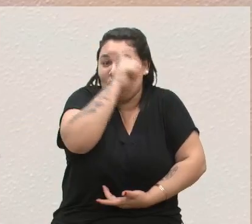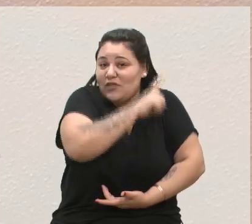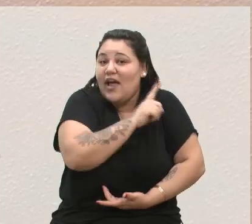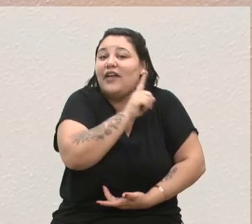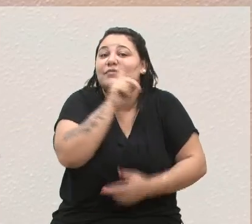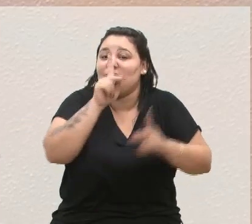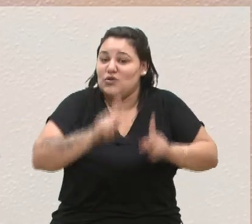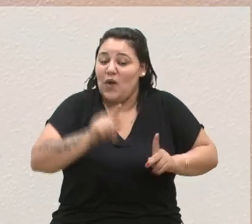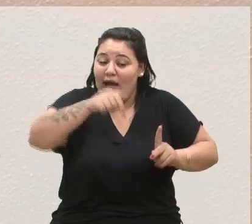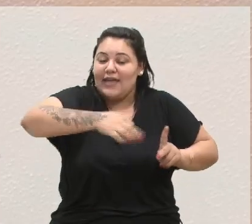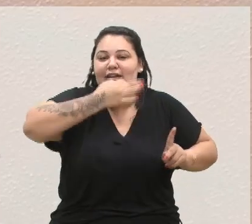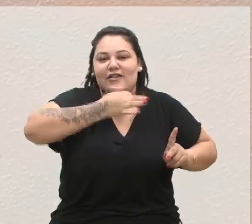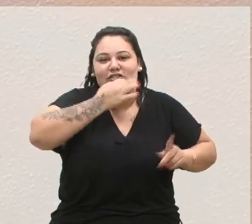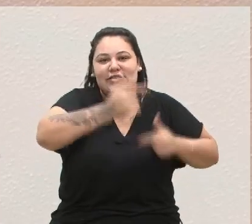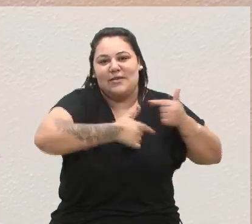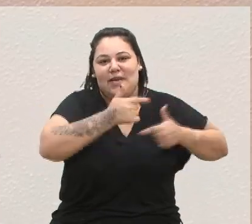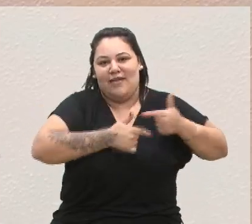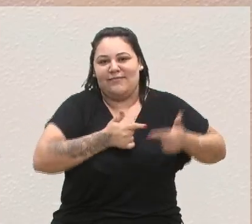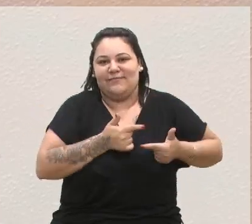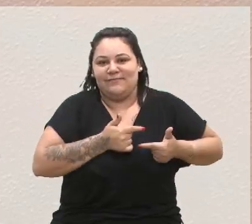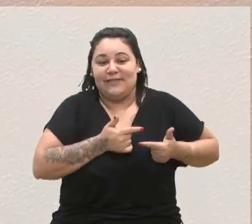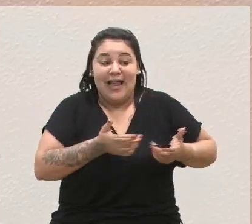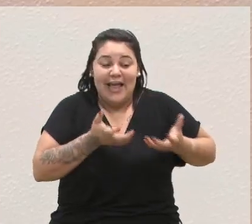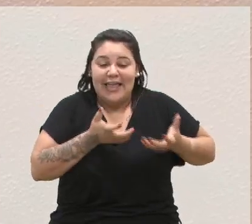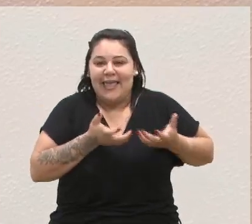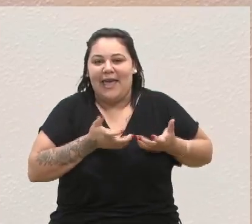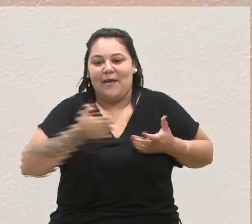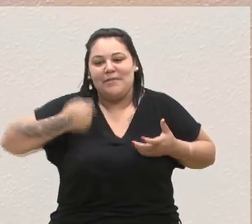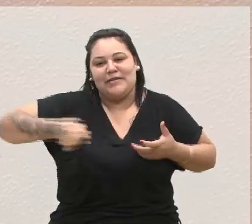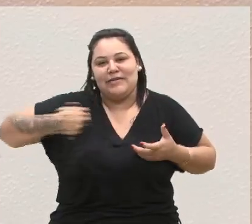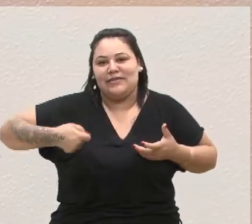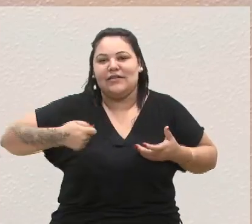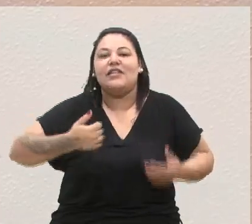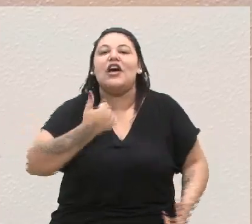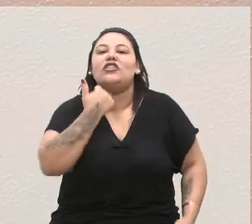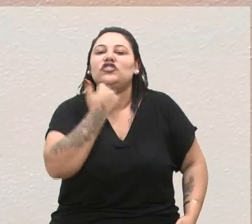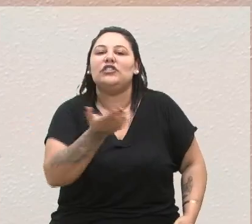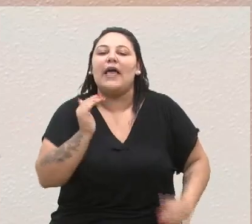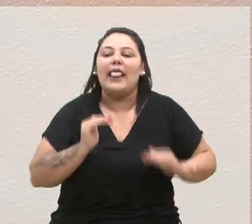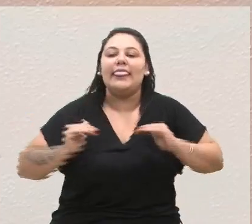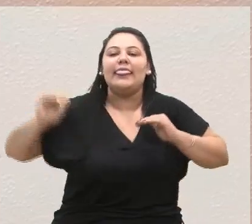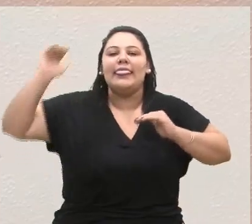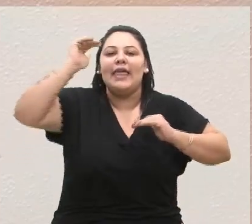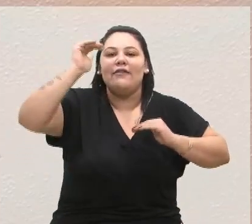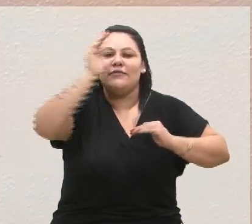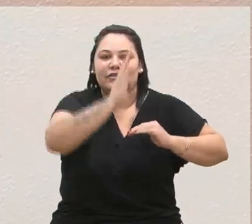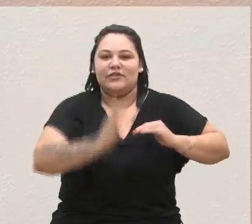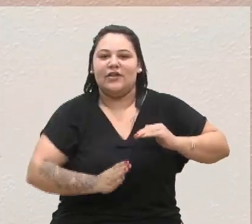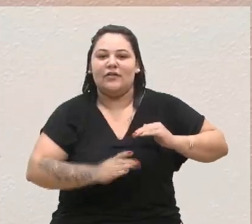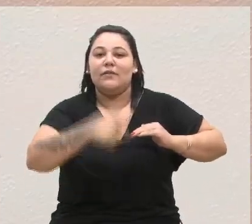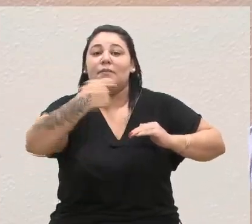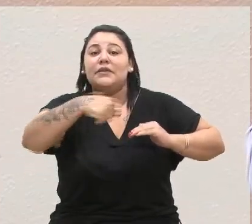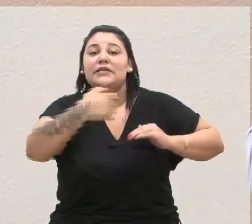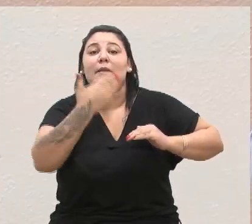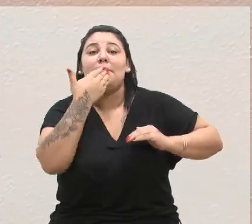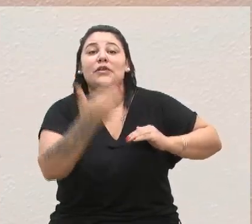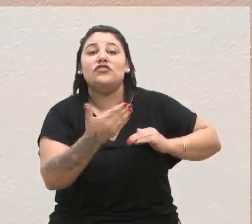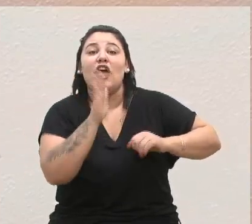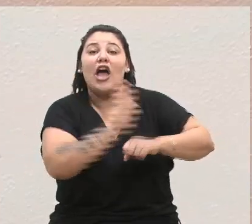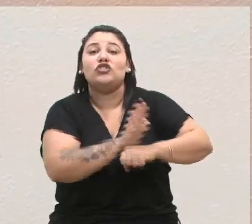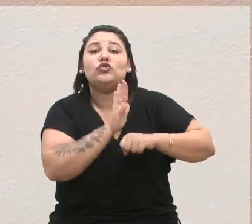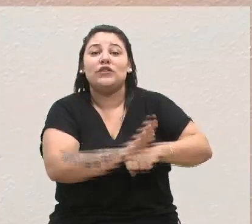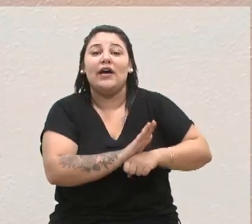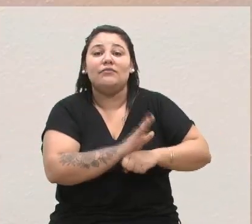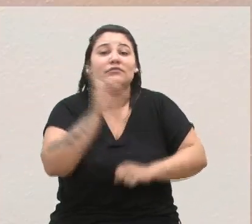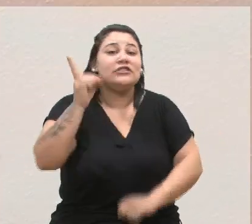aqui no município trabalhando, que é isso que elas precisam. E não adianta, a nível nacional, vamos ter que recorrer a nossos deputados para